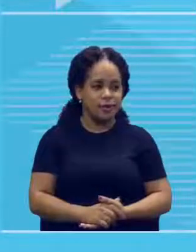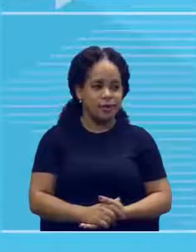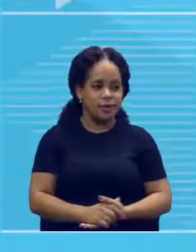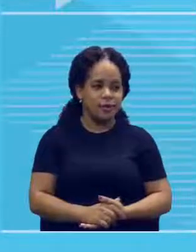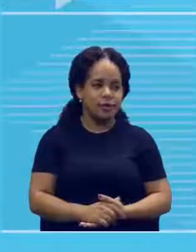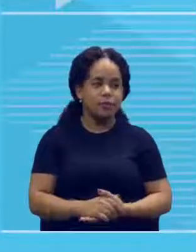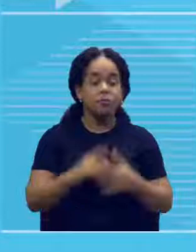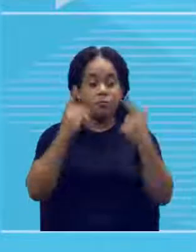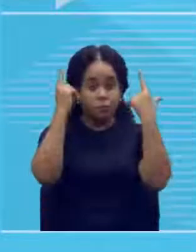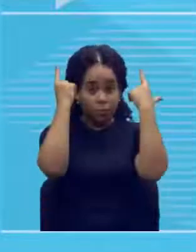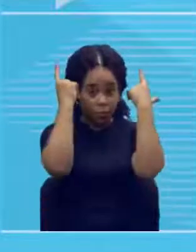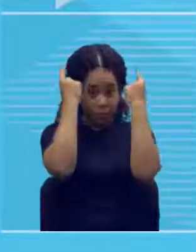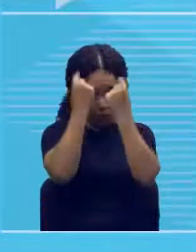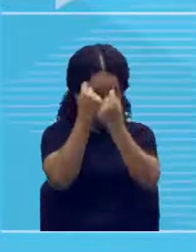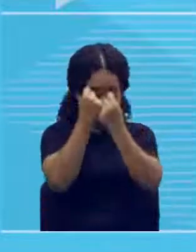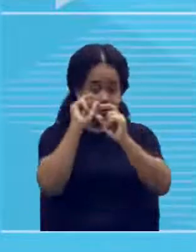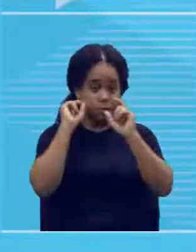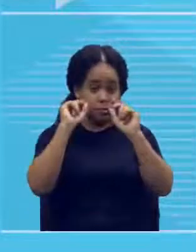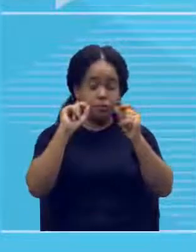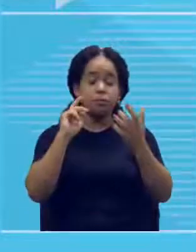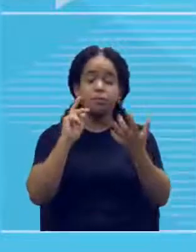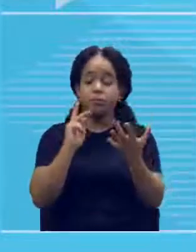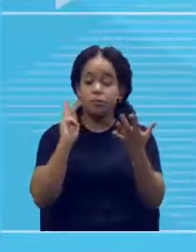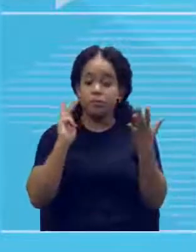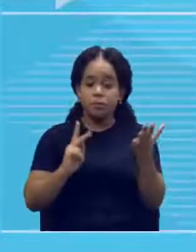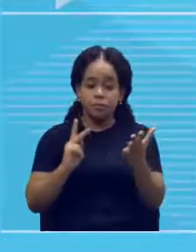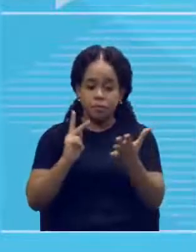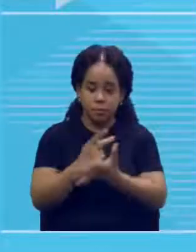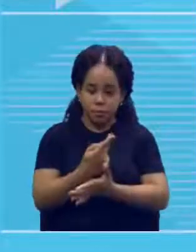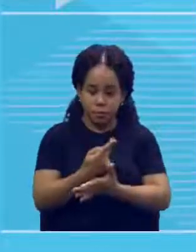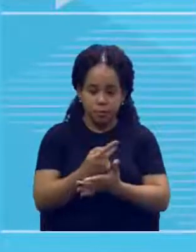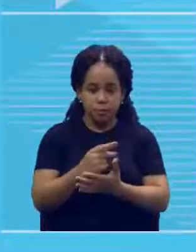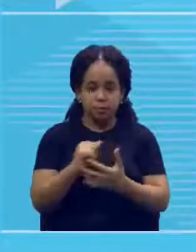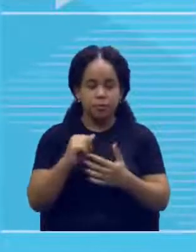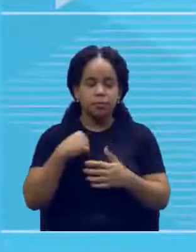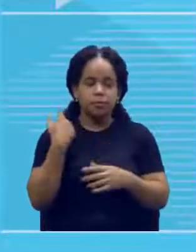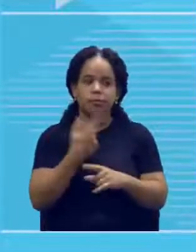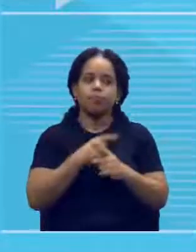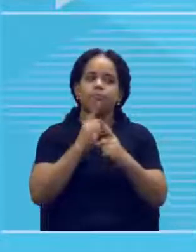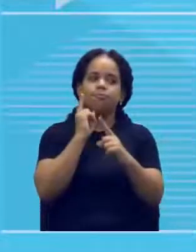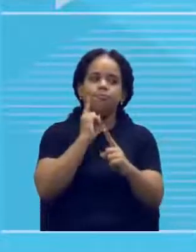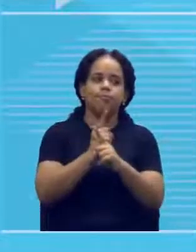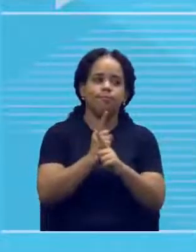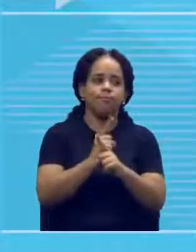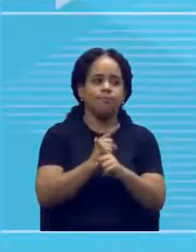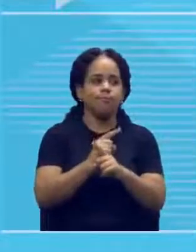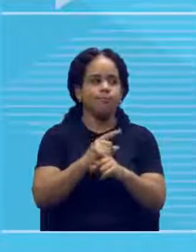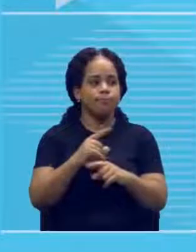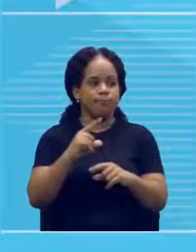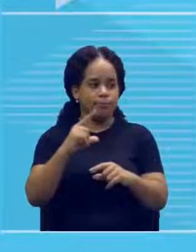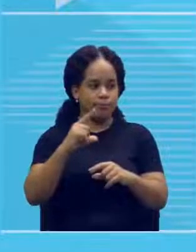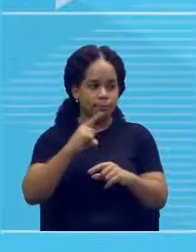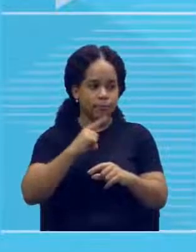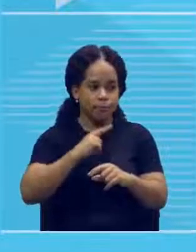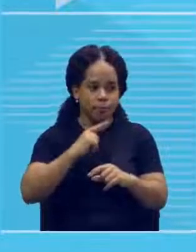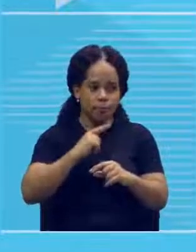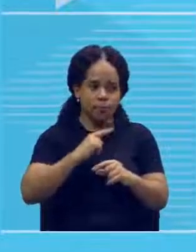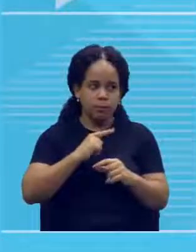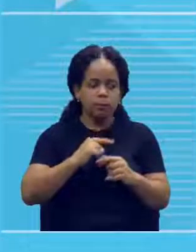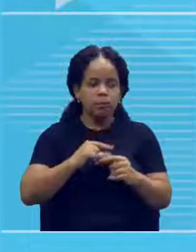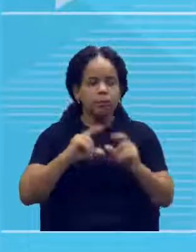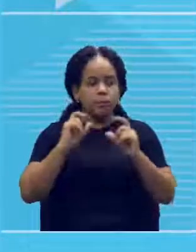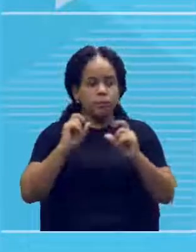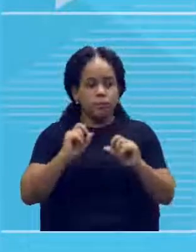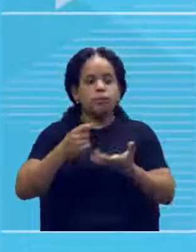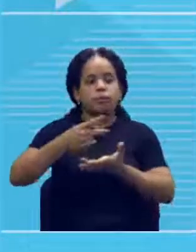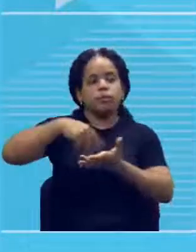E na Grécia, minha gente? O que que acontecia na Grécia? Vamos descobrir. Na Grécia antiga, as